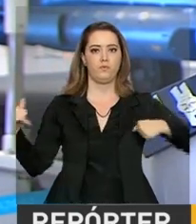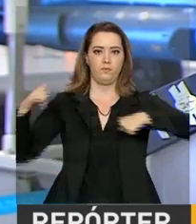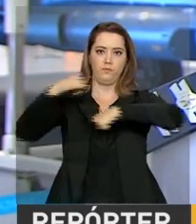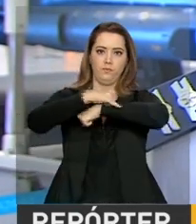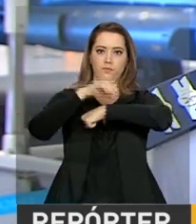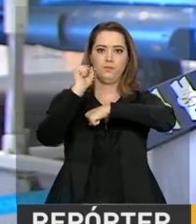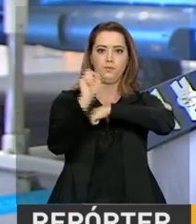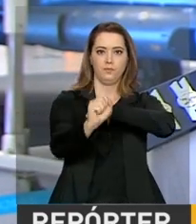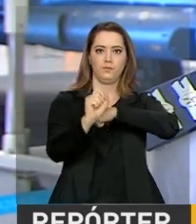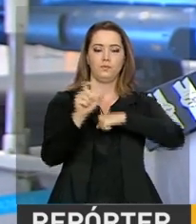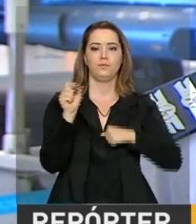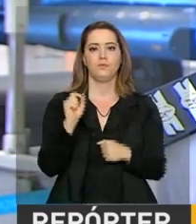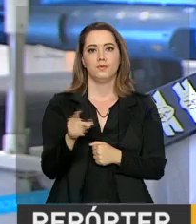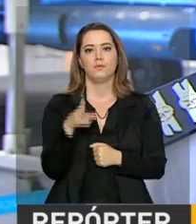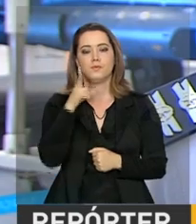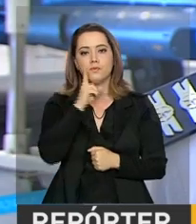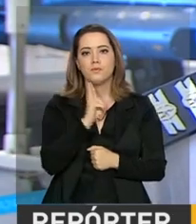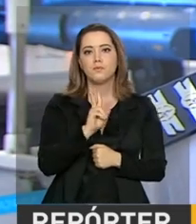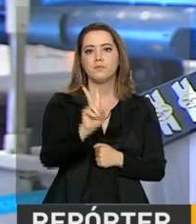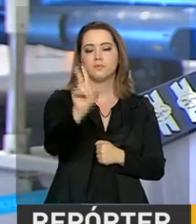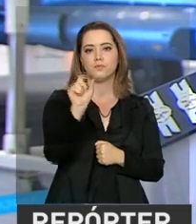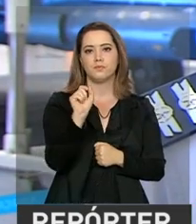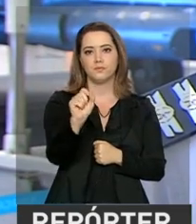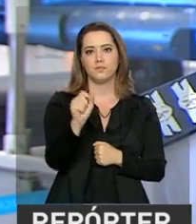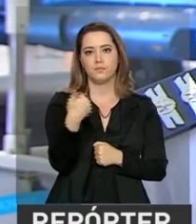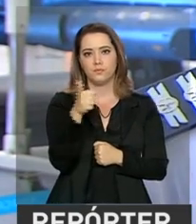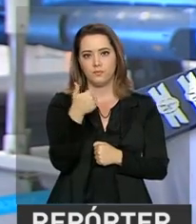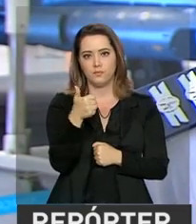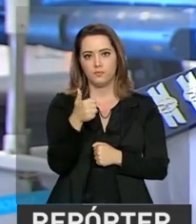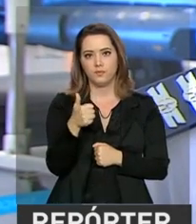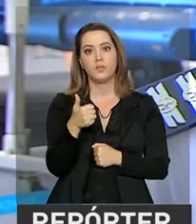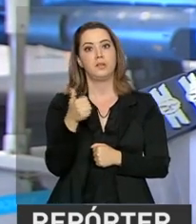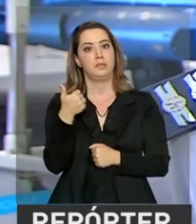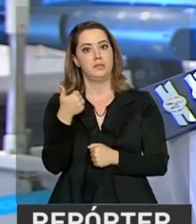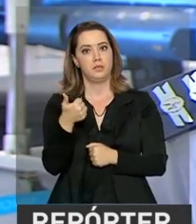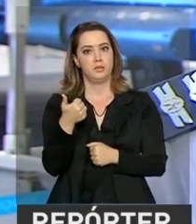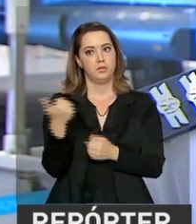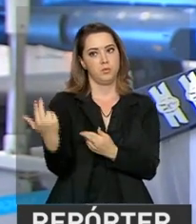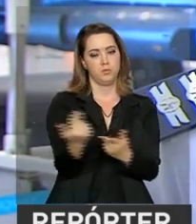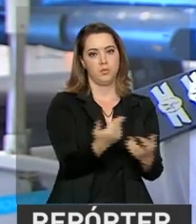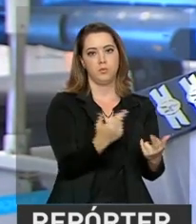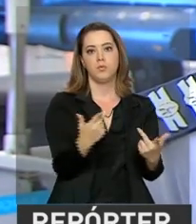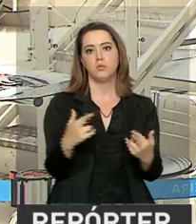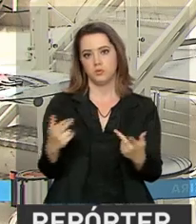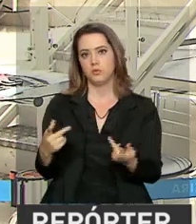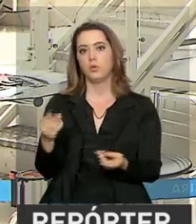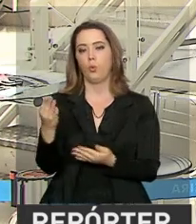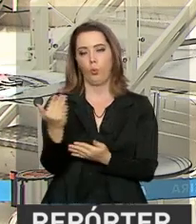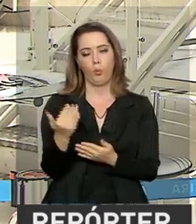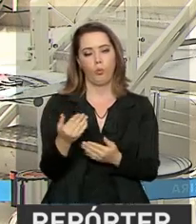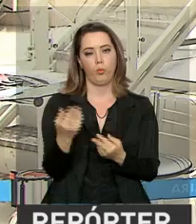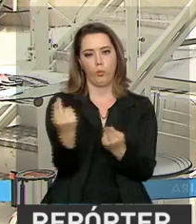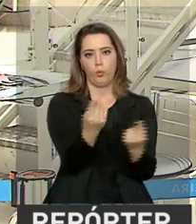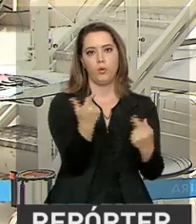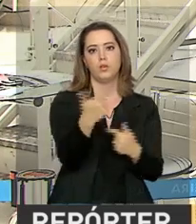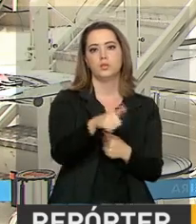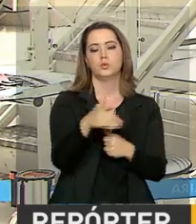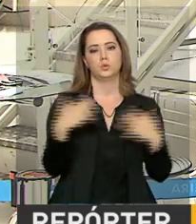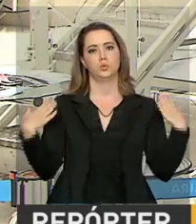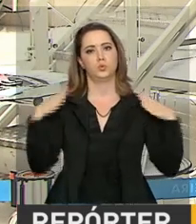deixa a Força Aérea em patamar de primeira classe com relação às outras Forças Aéreas mais poderosas do mundo. O caça pode